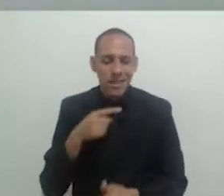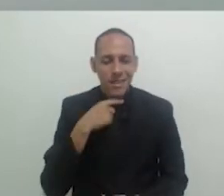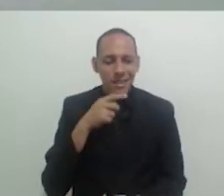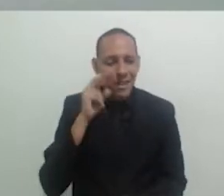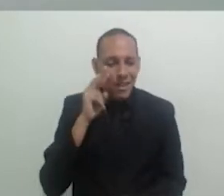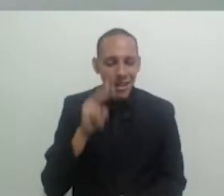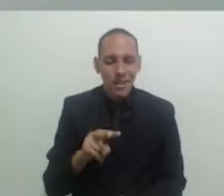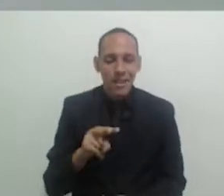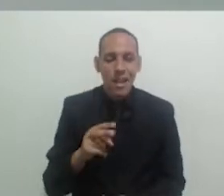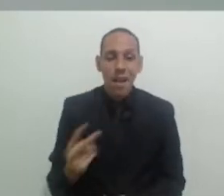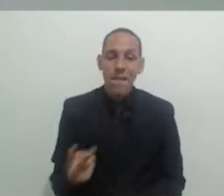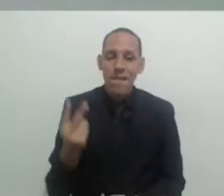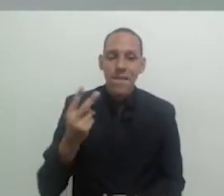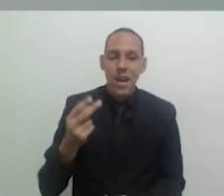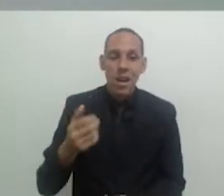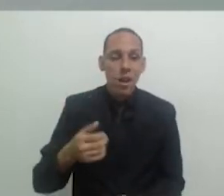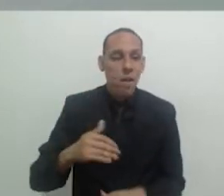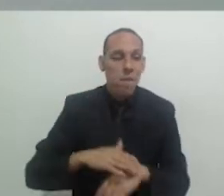de